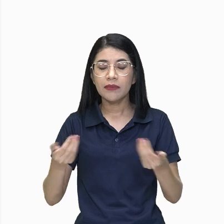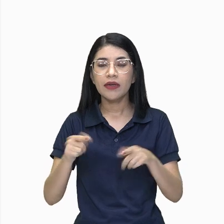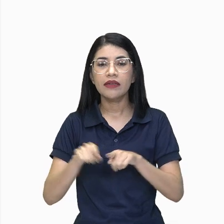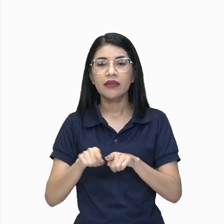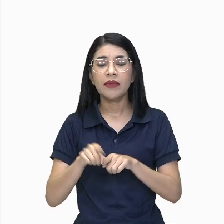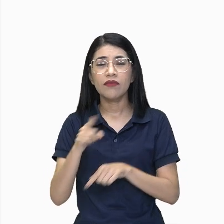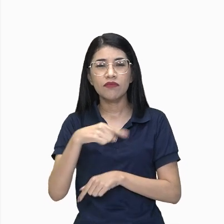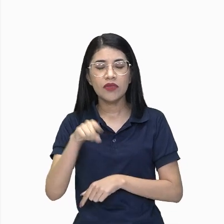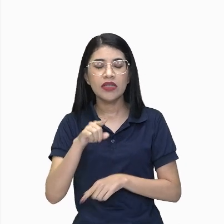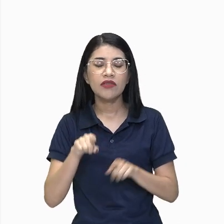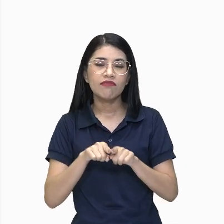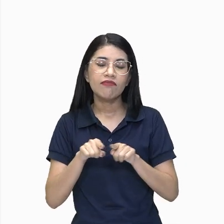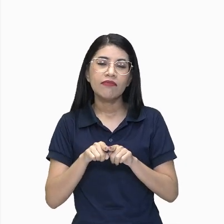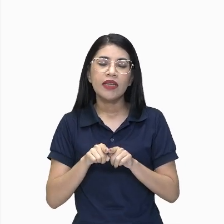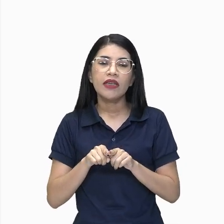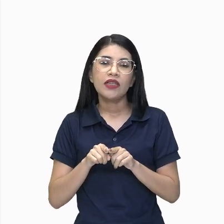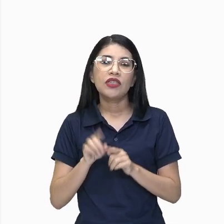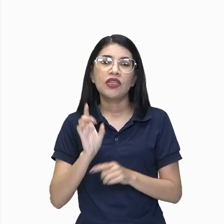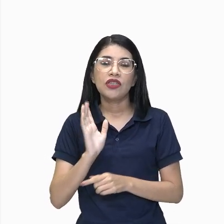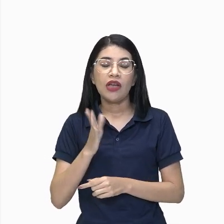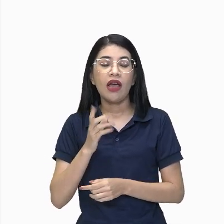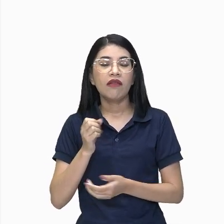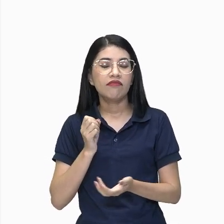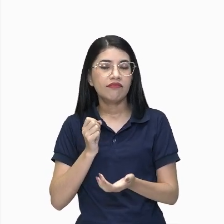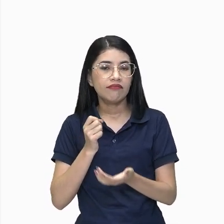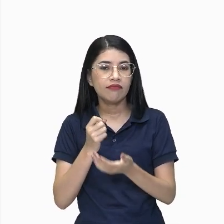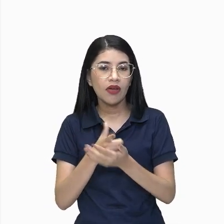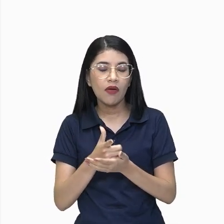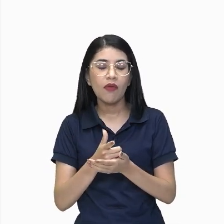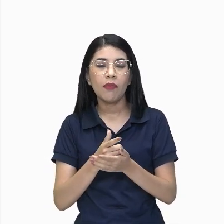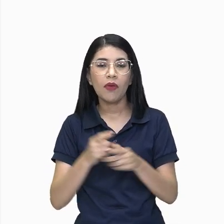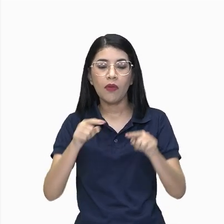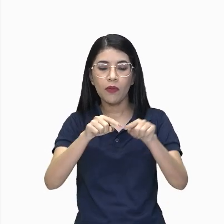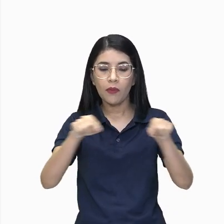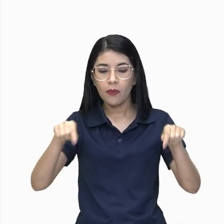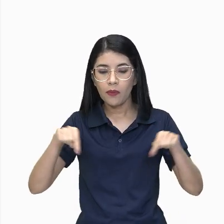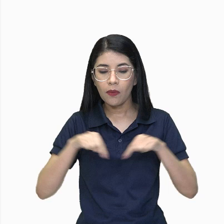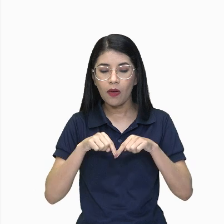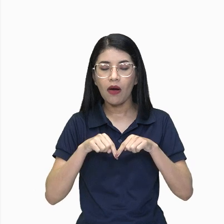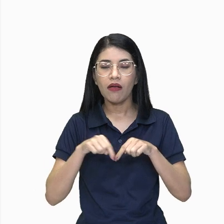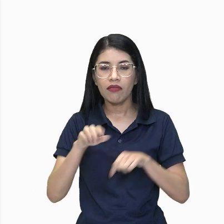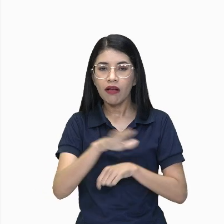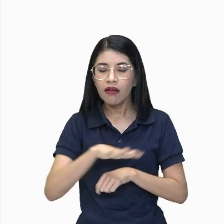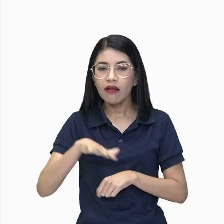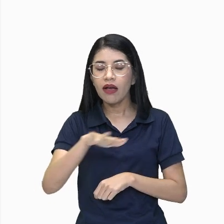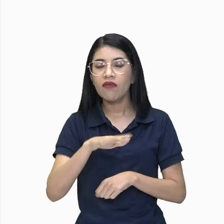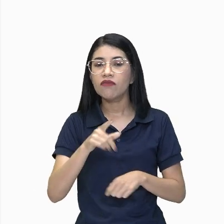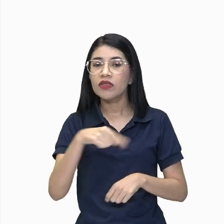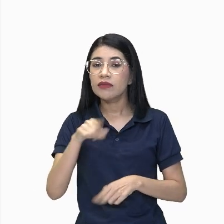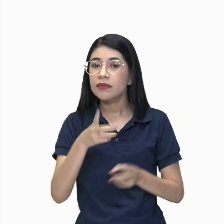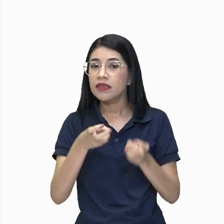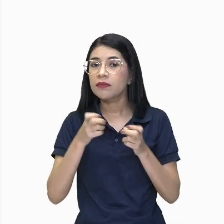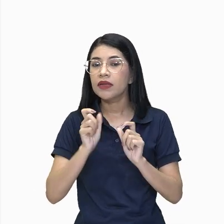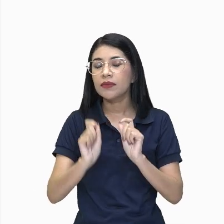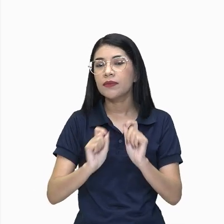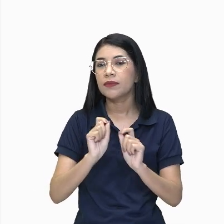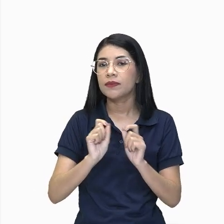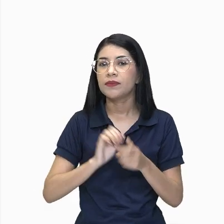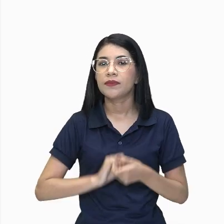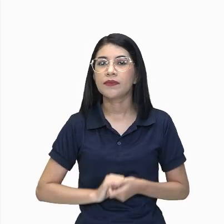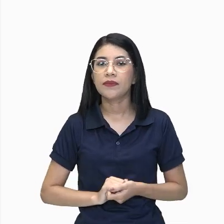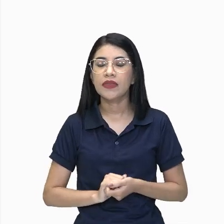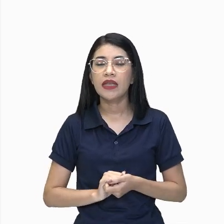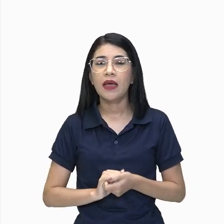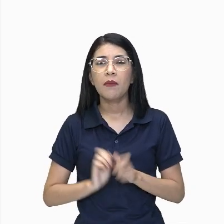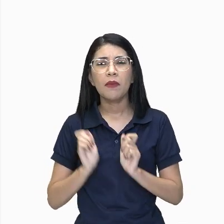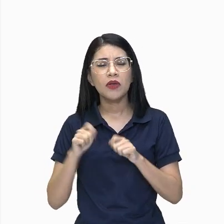você que comprou um terreno, vocês devem perceber que para você mudar o